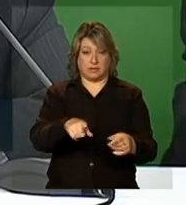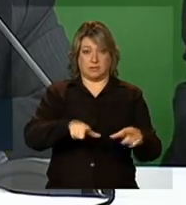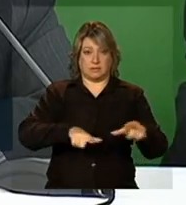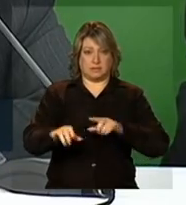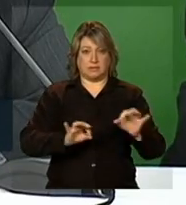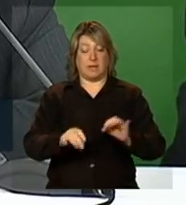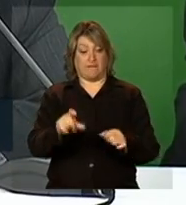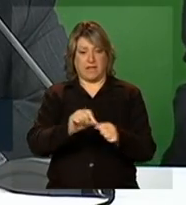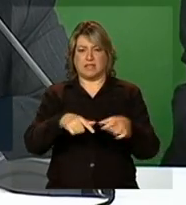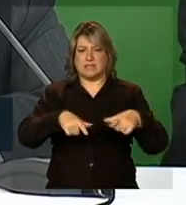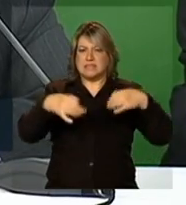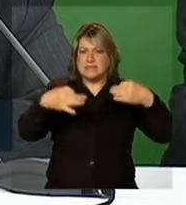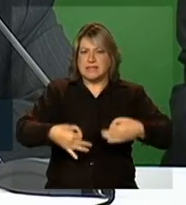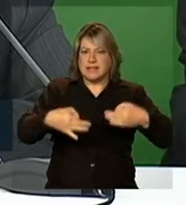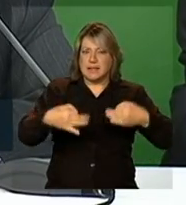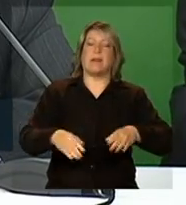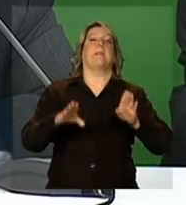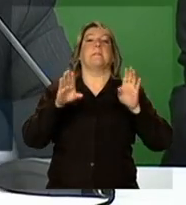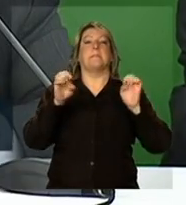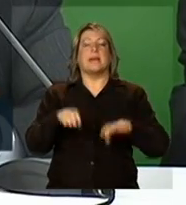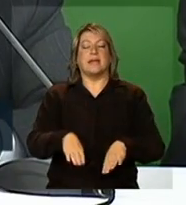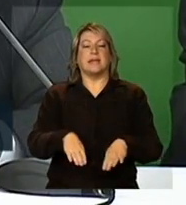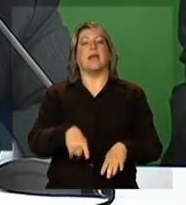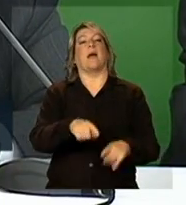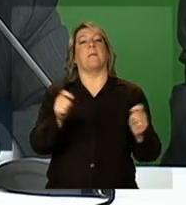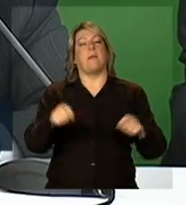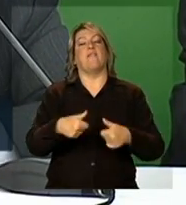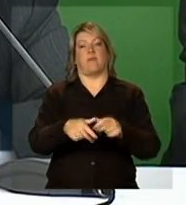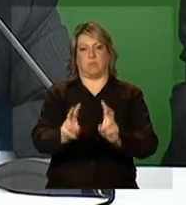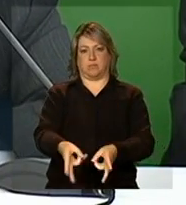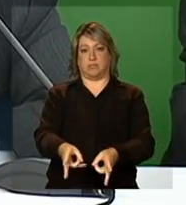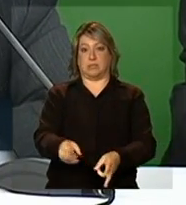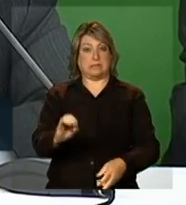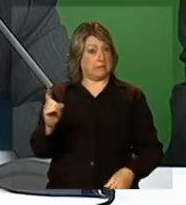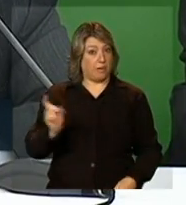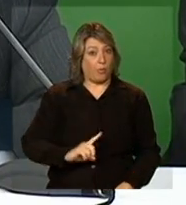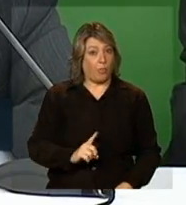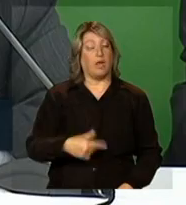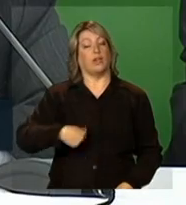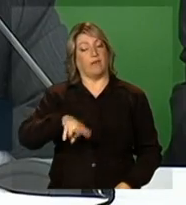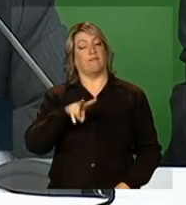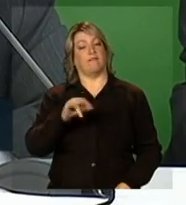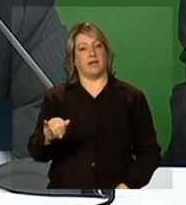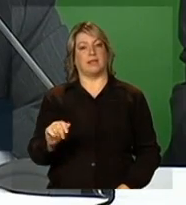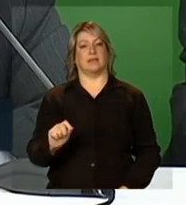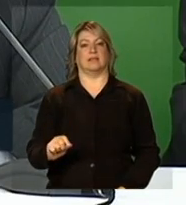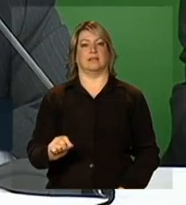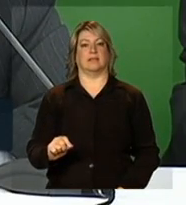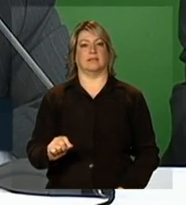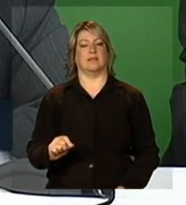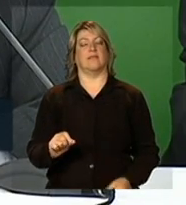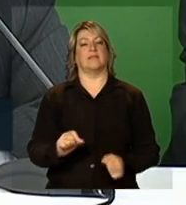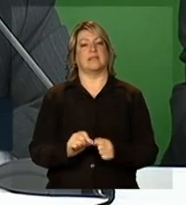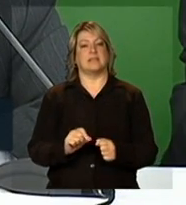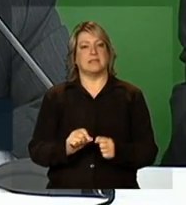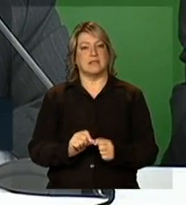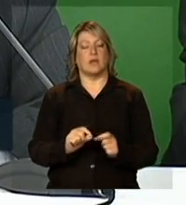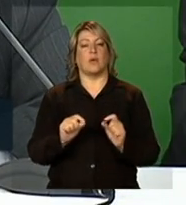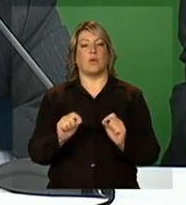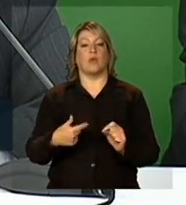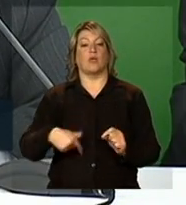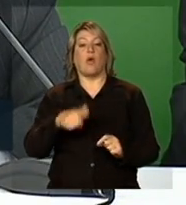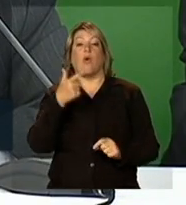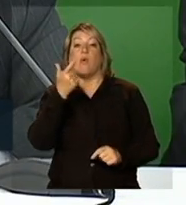fazendo um trabalho correto, bem-sucedido, poderá ficar. Se não, nós vamos fazer com que a